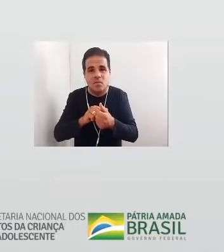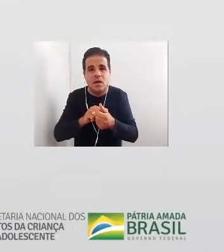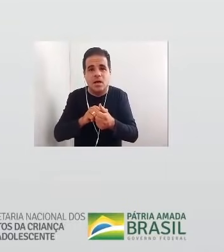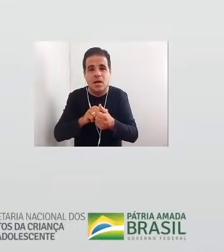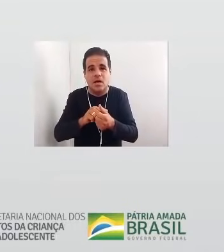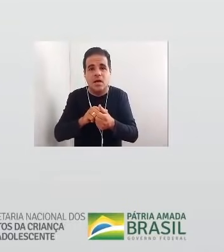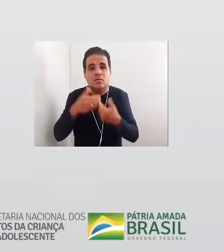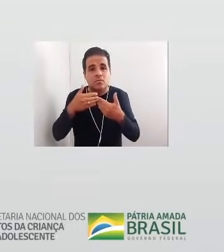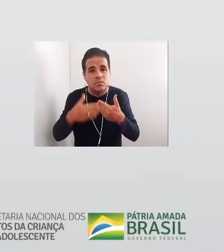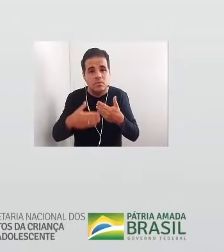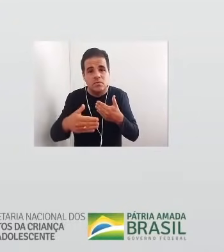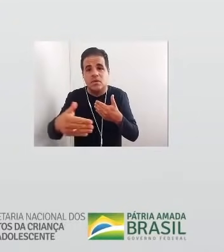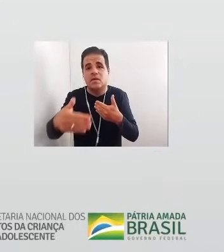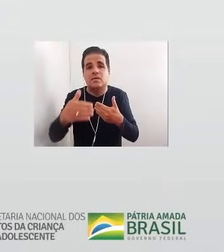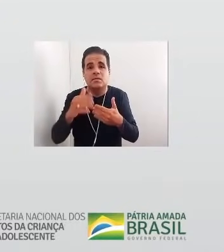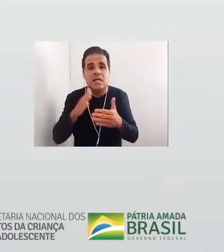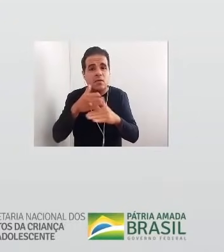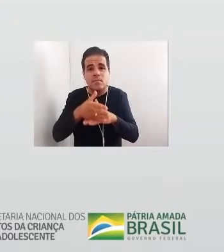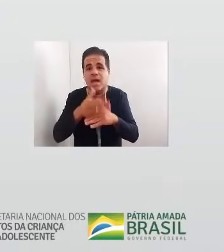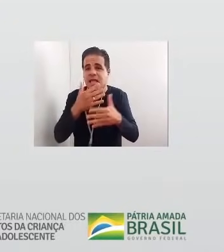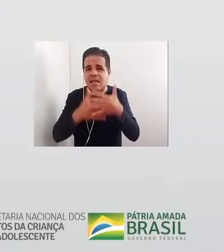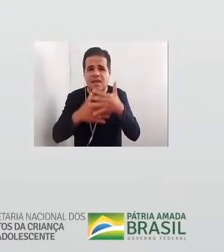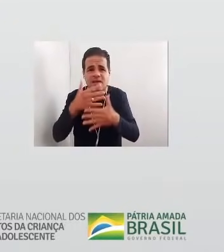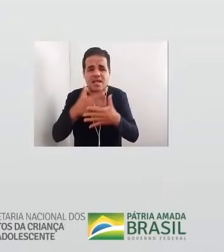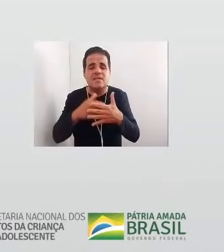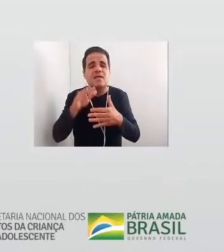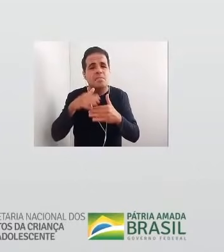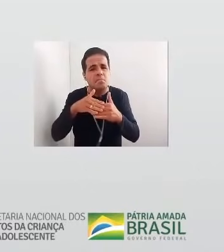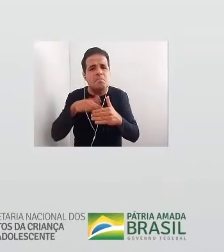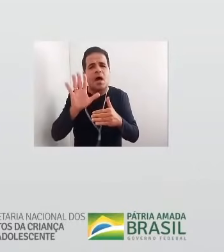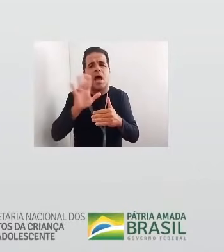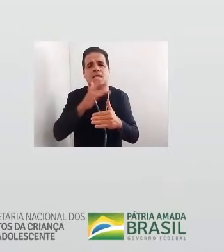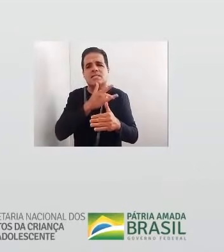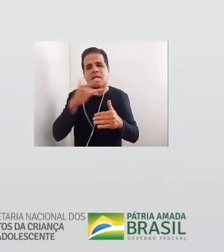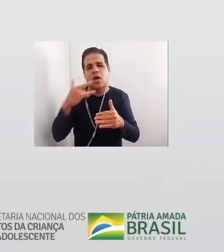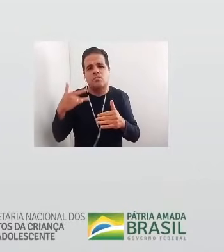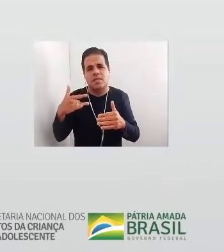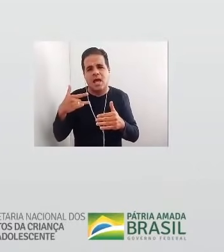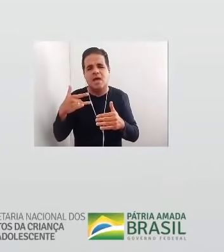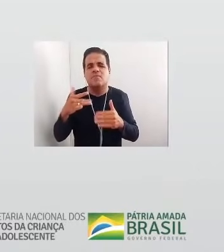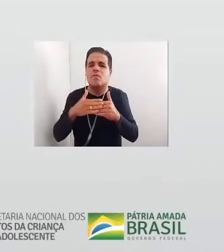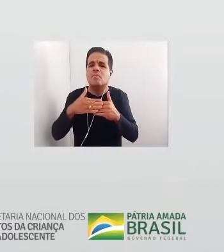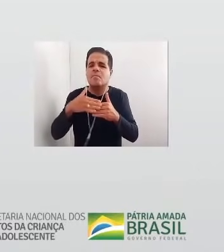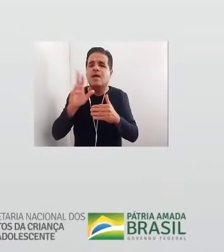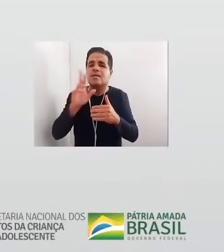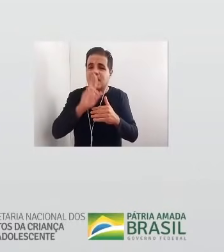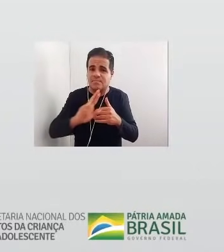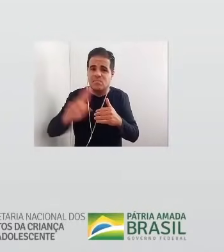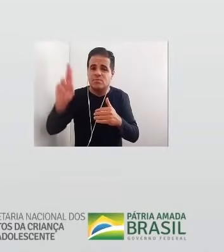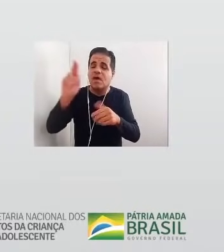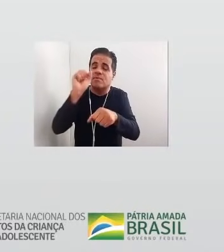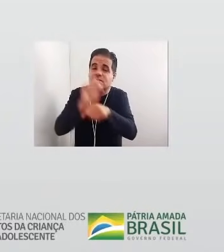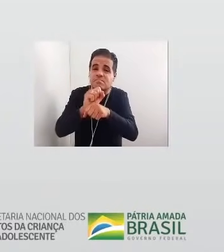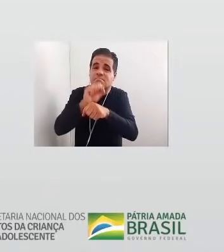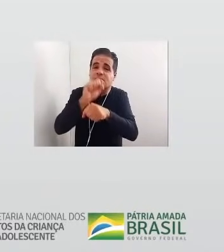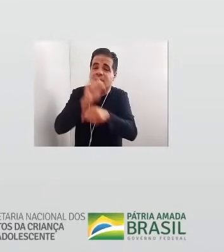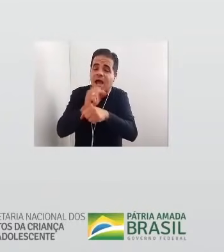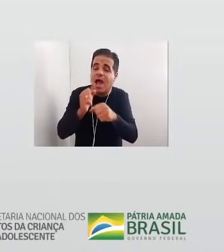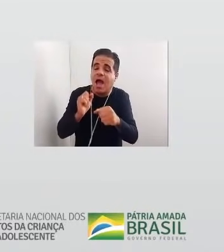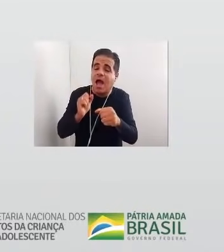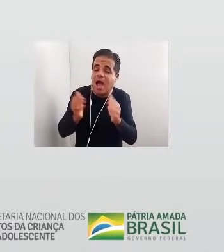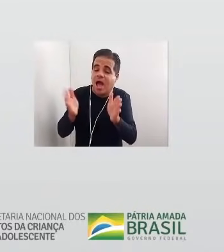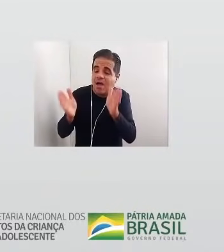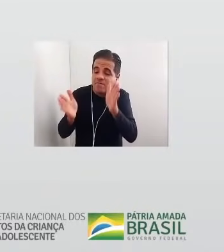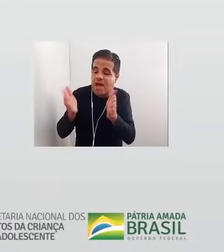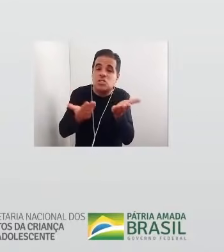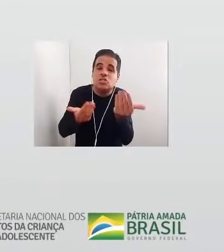sem nenhuma interferência, é mais saudável e é mais responsável esperar a puberdade para tomar esse